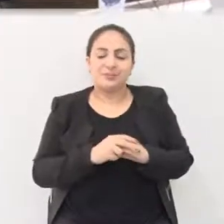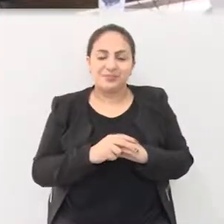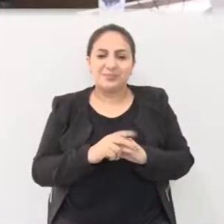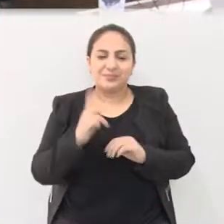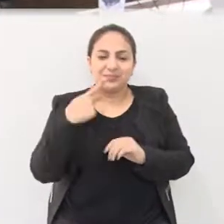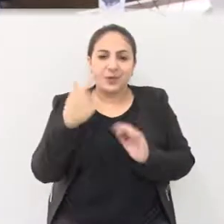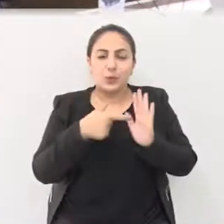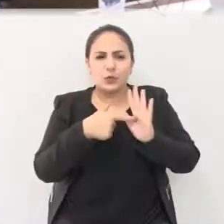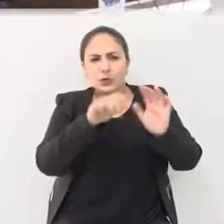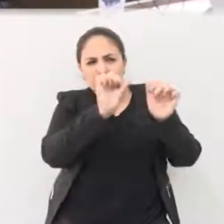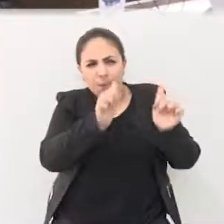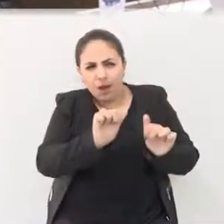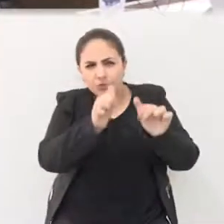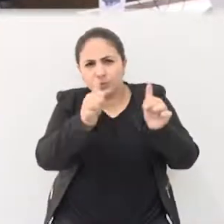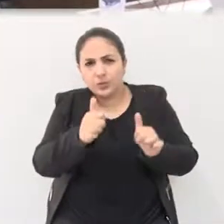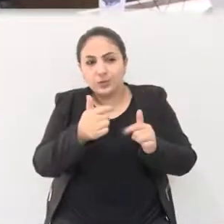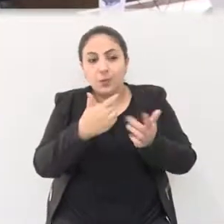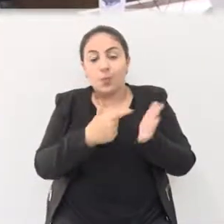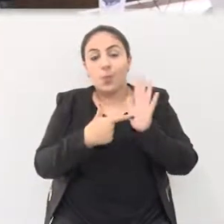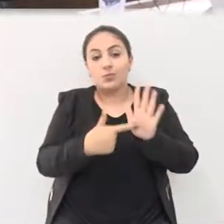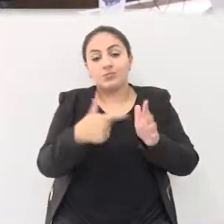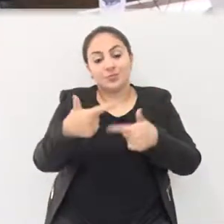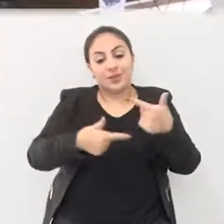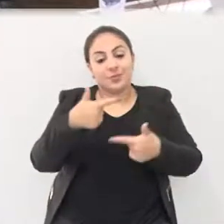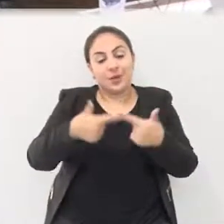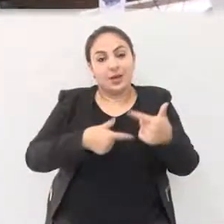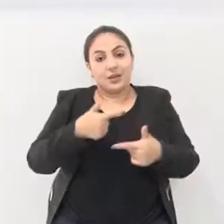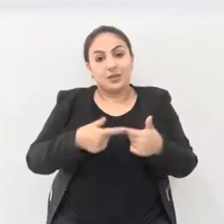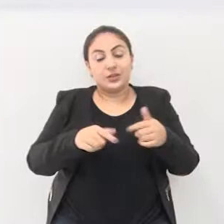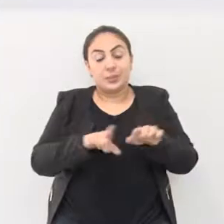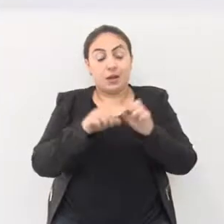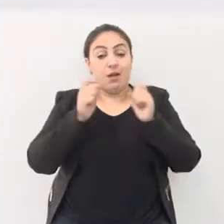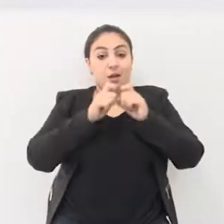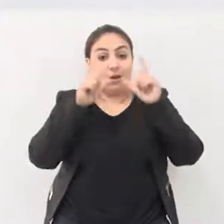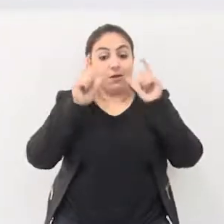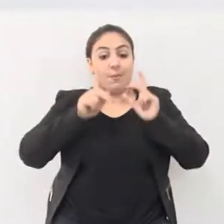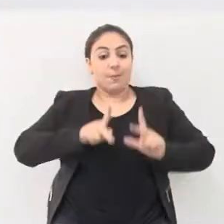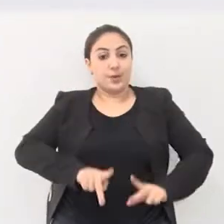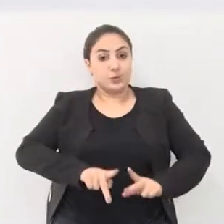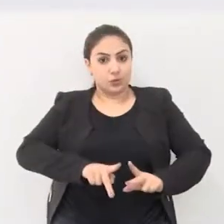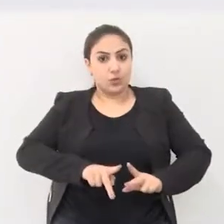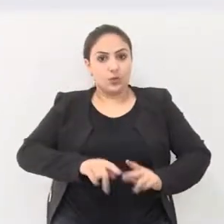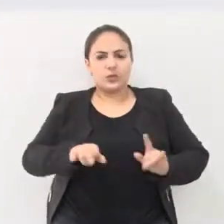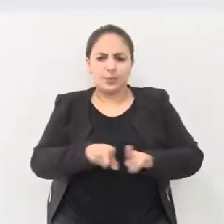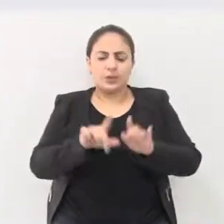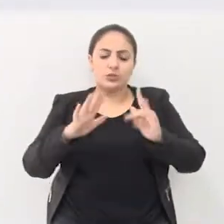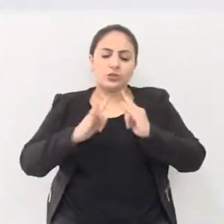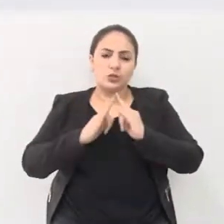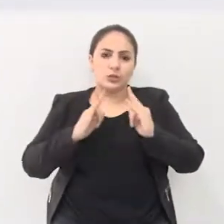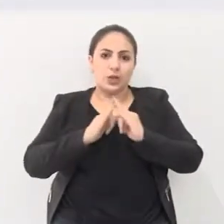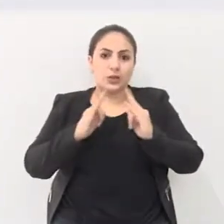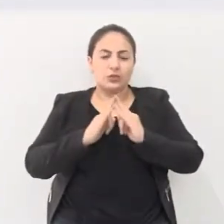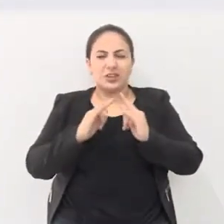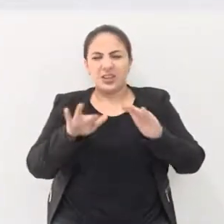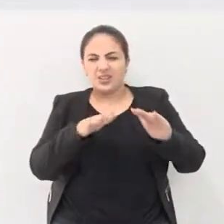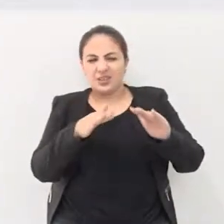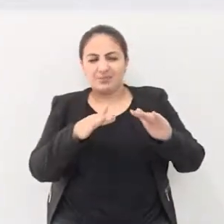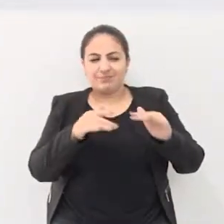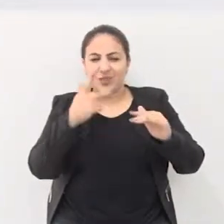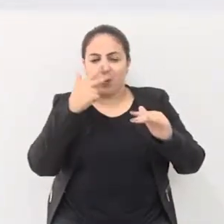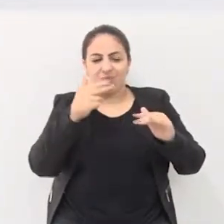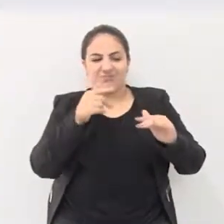ainda uma série de fotos para mostrar um pouco do seu trabalho e chamar a atenção de algumas pessoas e entidades